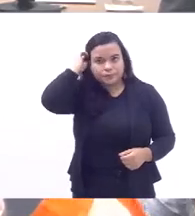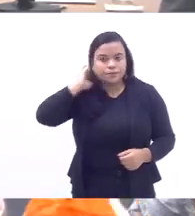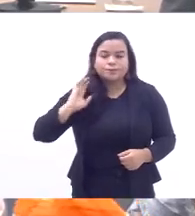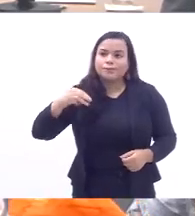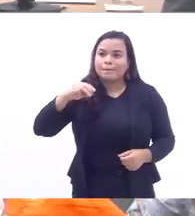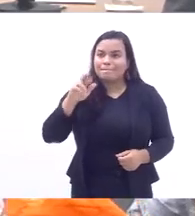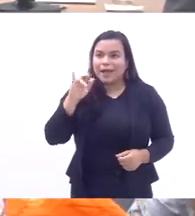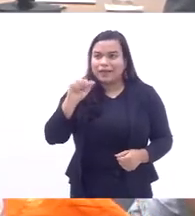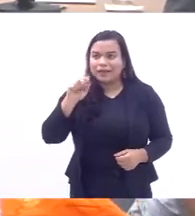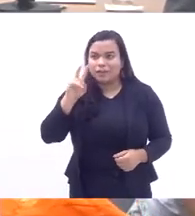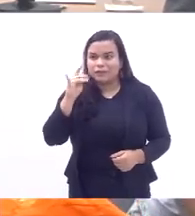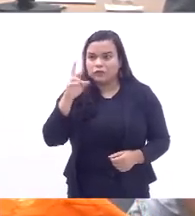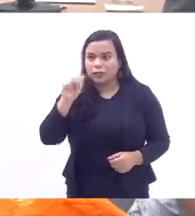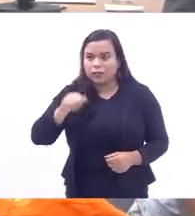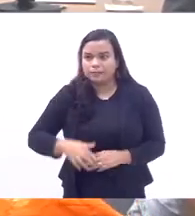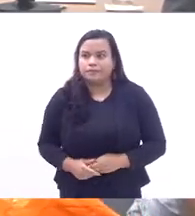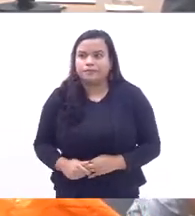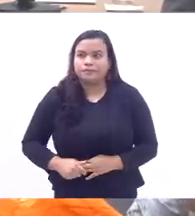Maria Vitória,